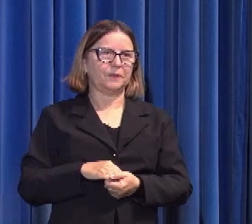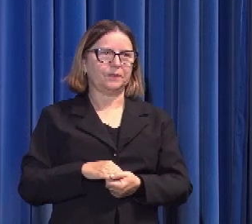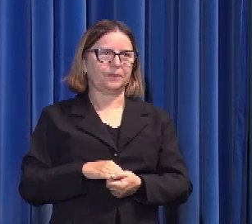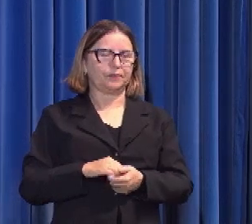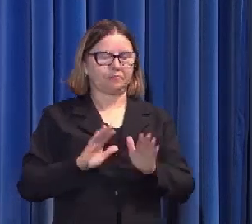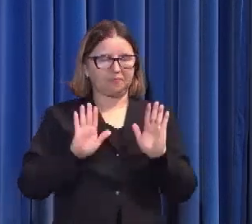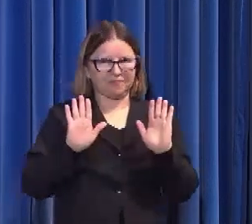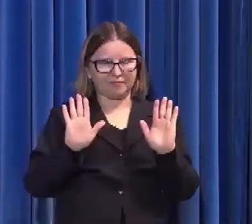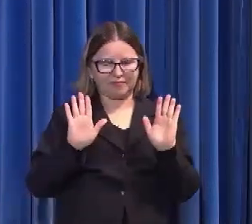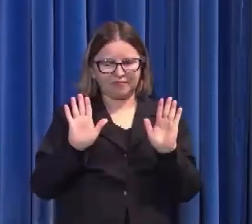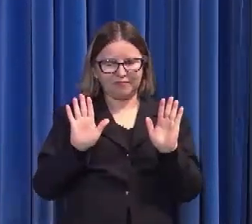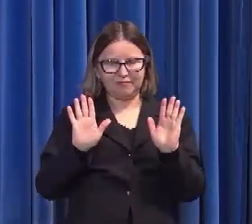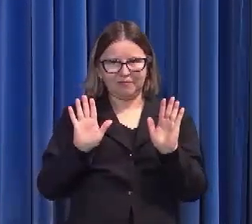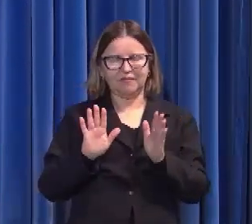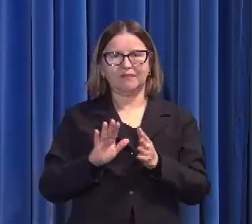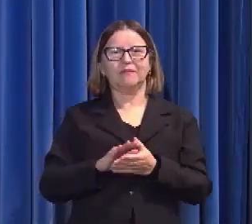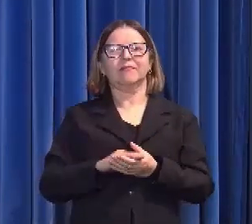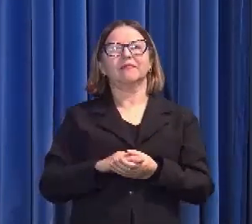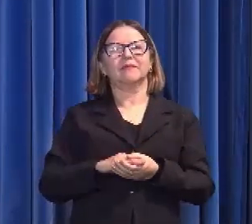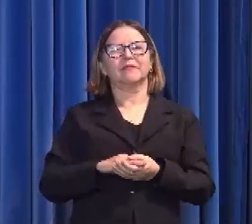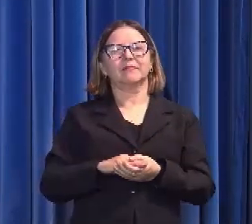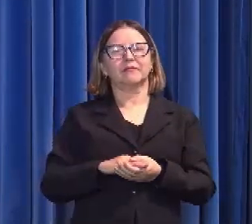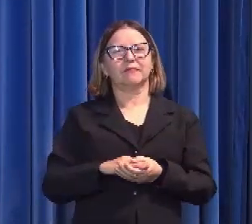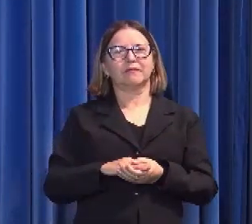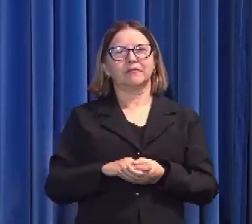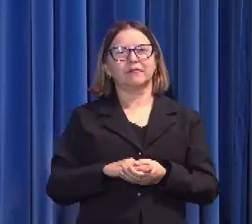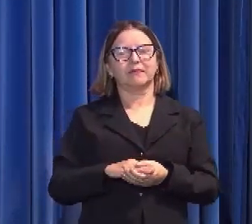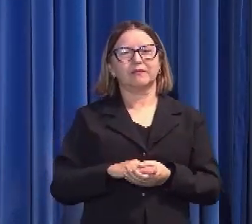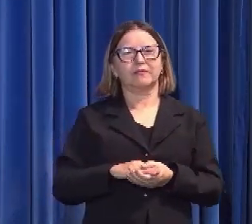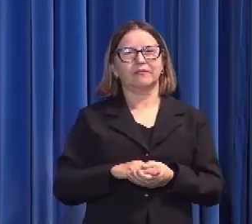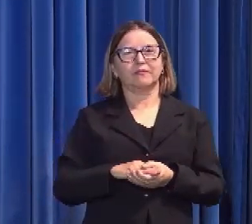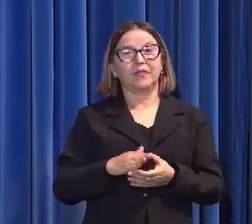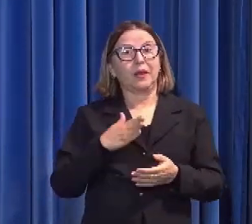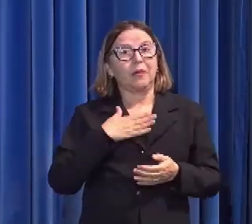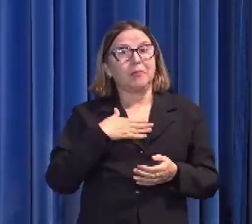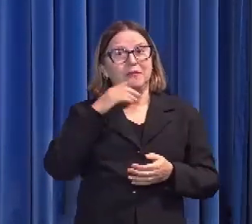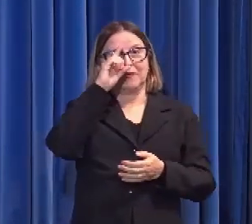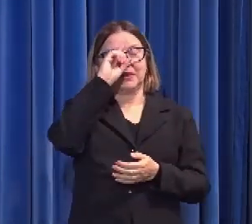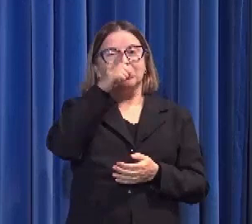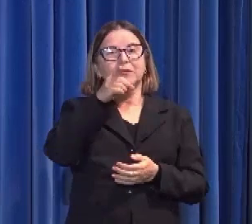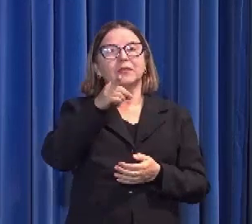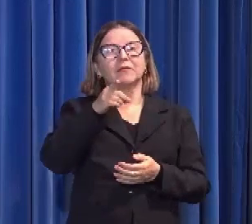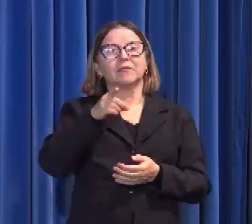Oi Pera aí e o meu pagamento